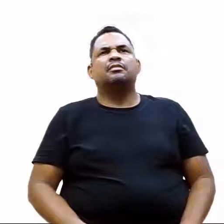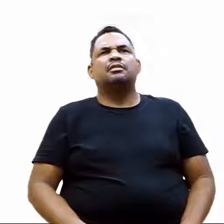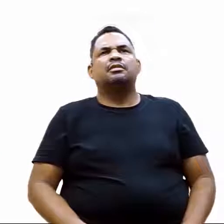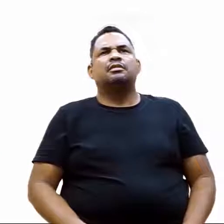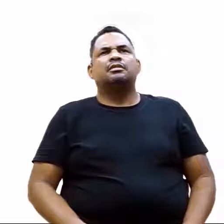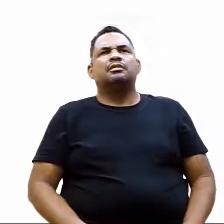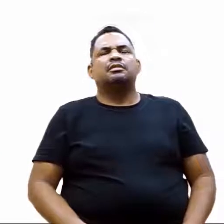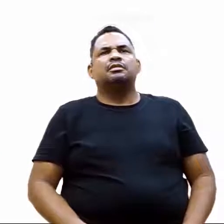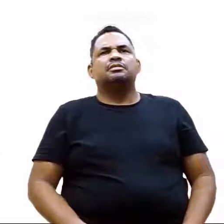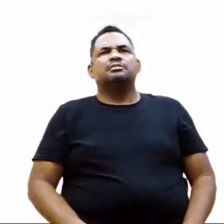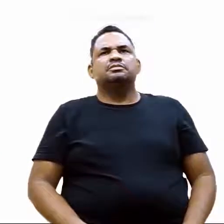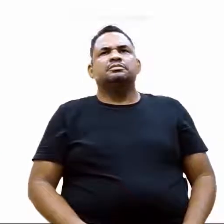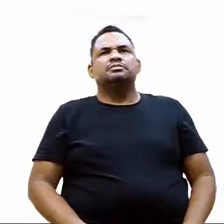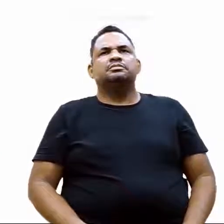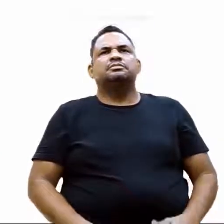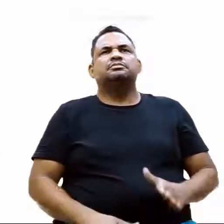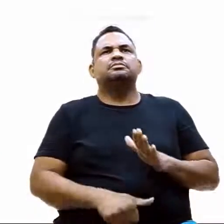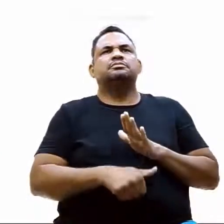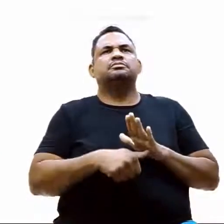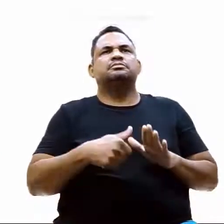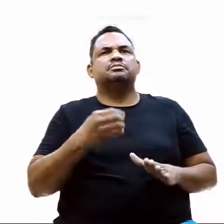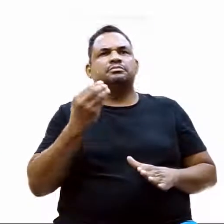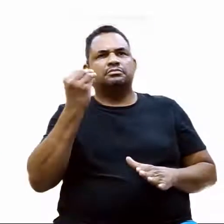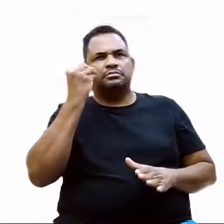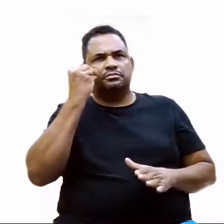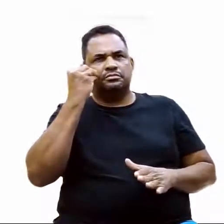só. Na primeira experiência,